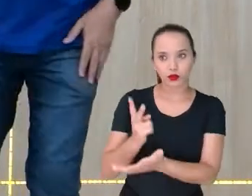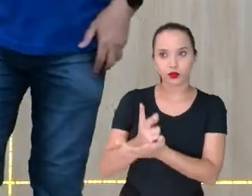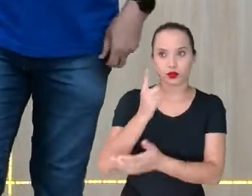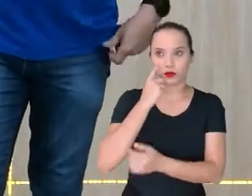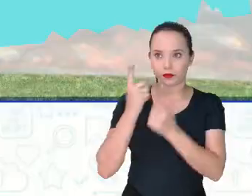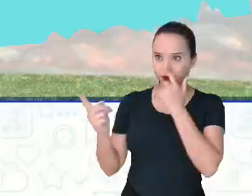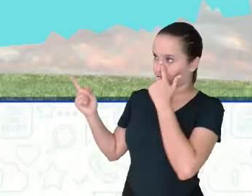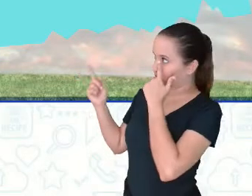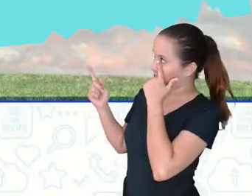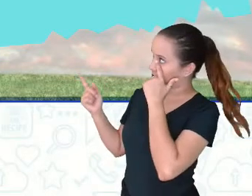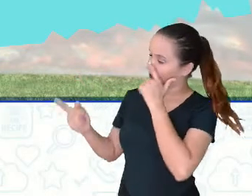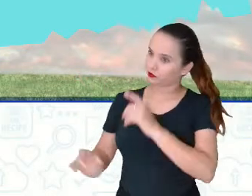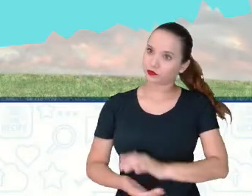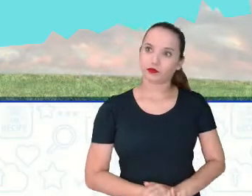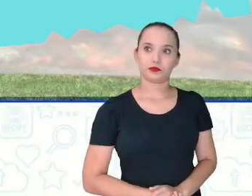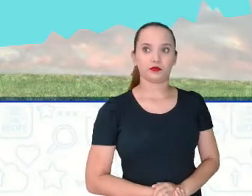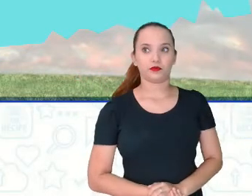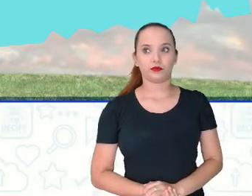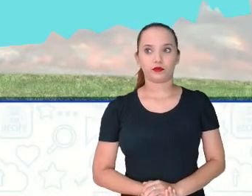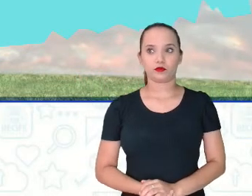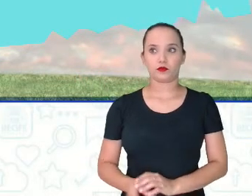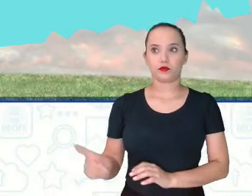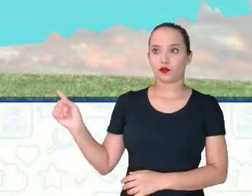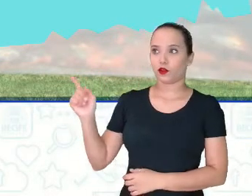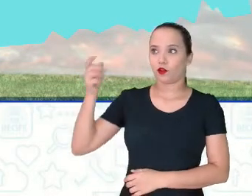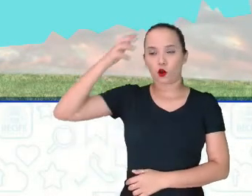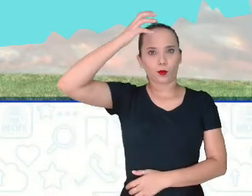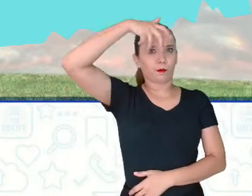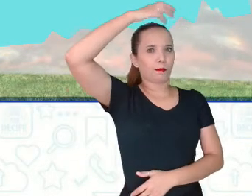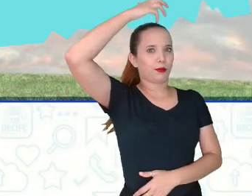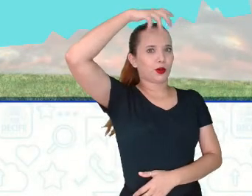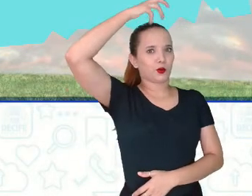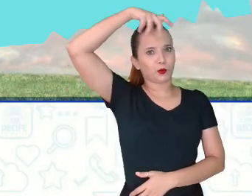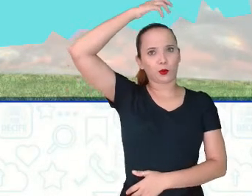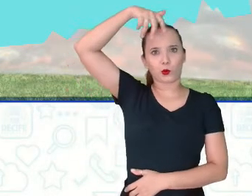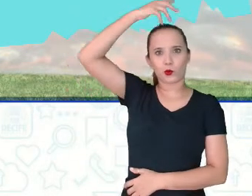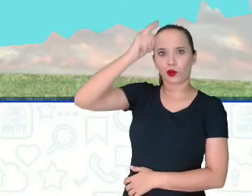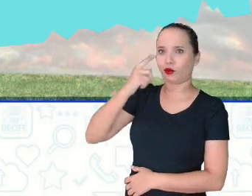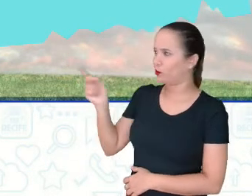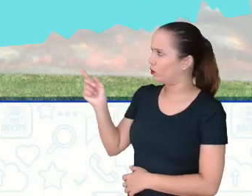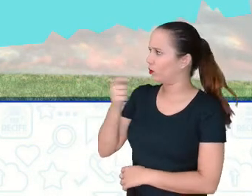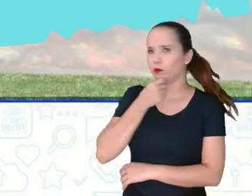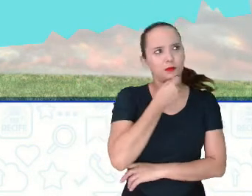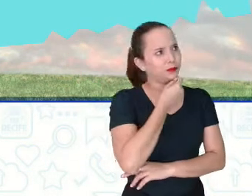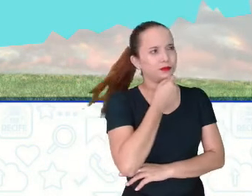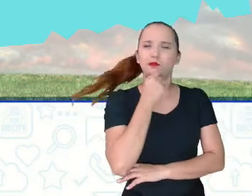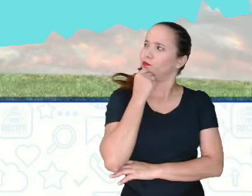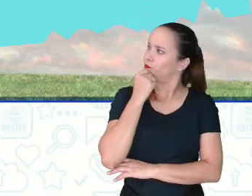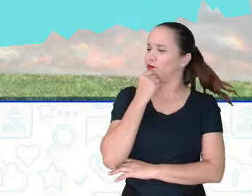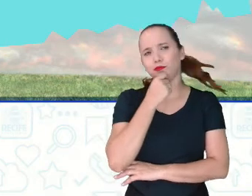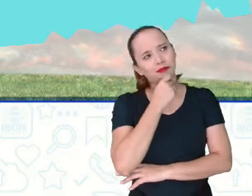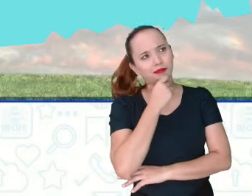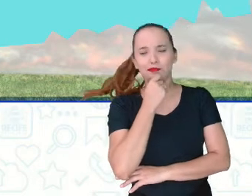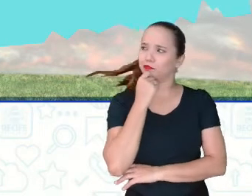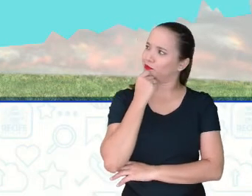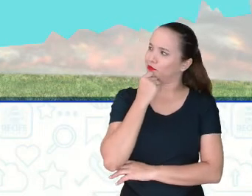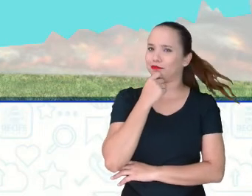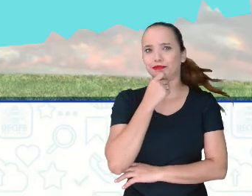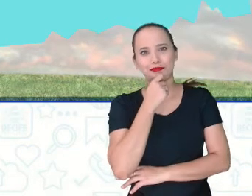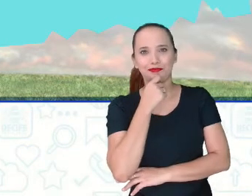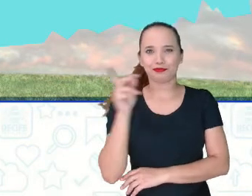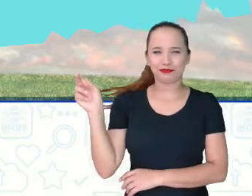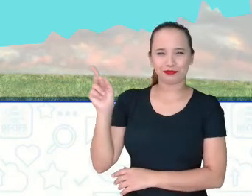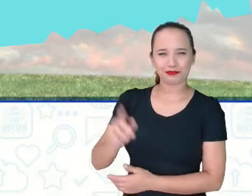aí. De novo, olha, Bruno, intérprete da gente aqui, ó, perguntando. É o quê? É o quê? É o quê? É o